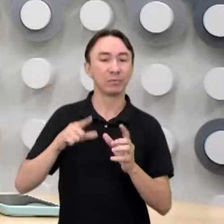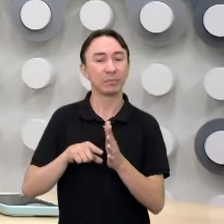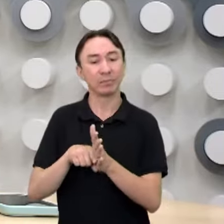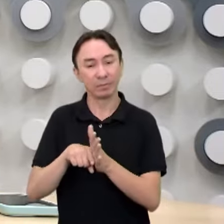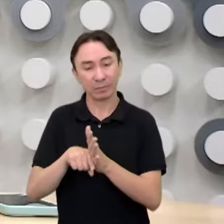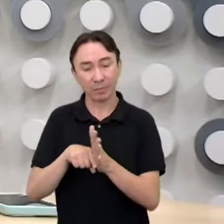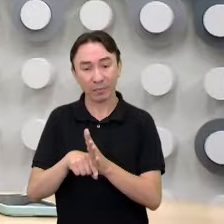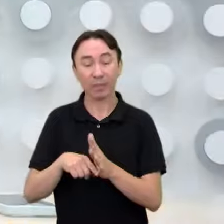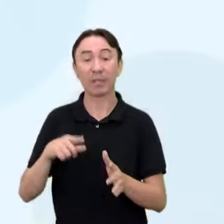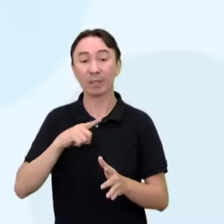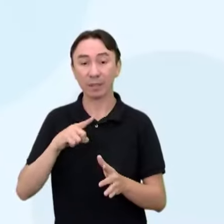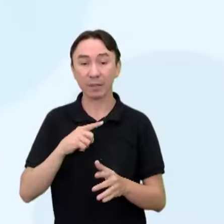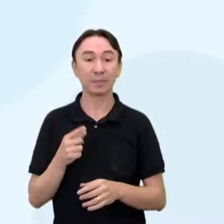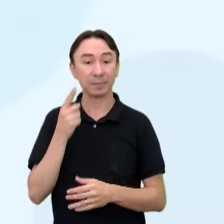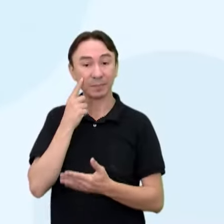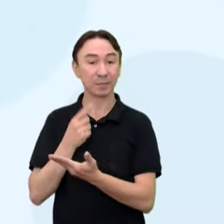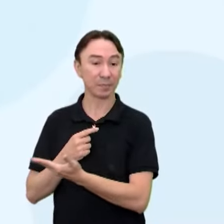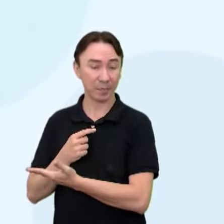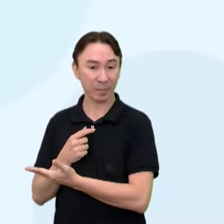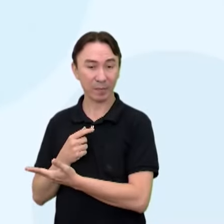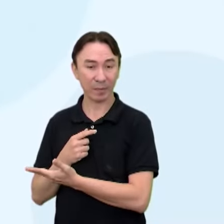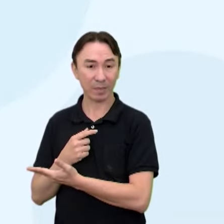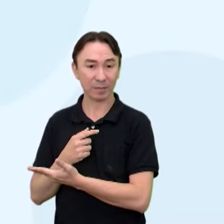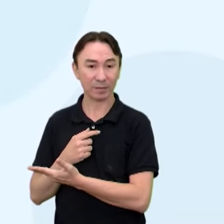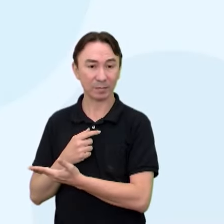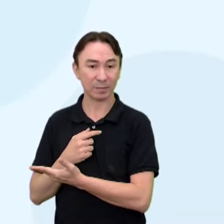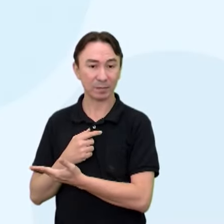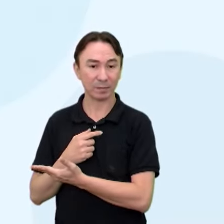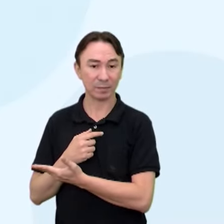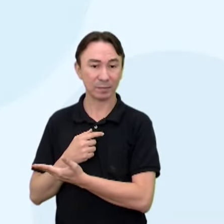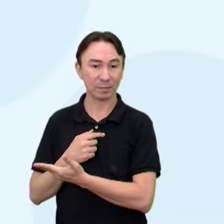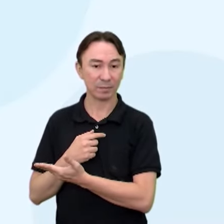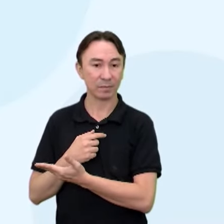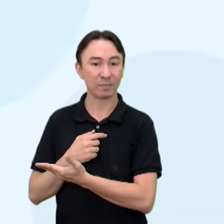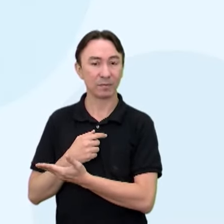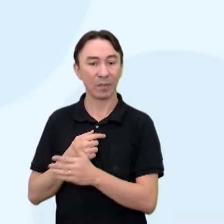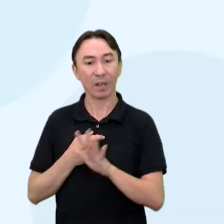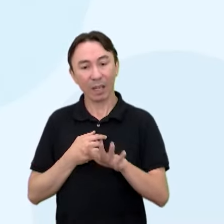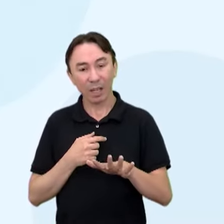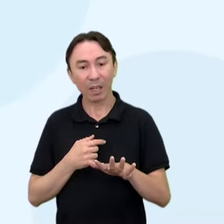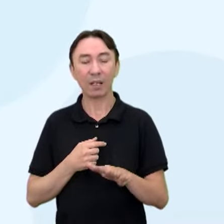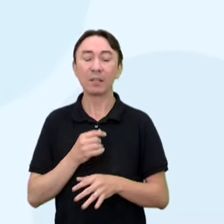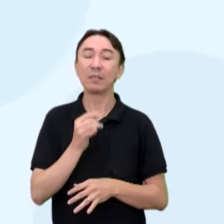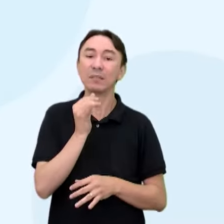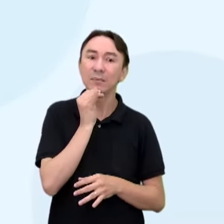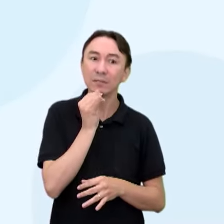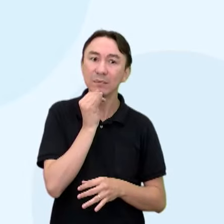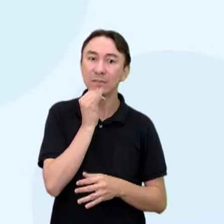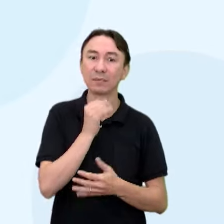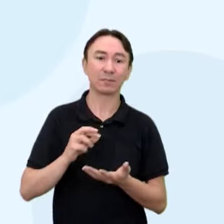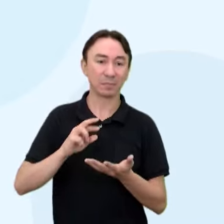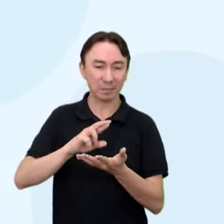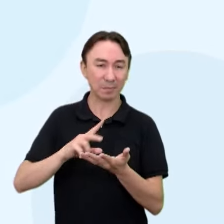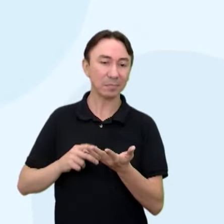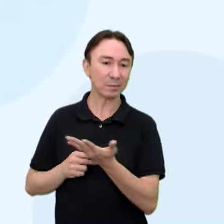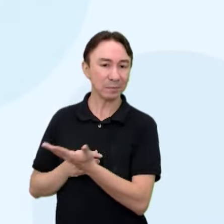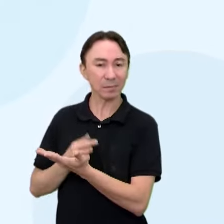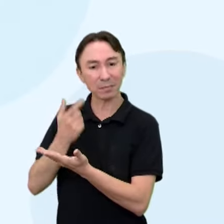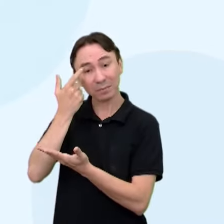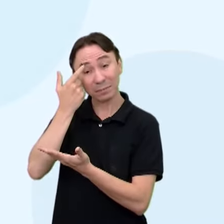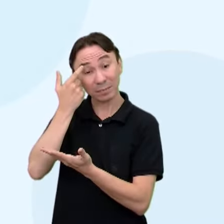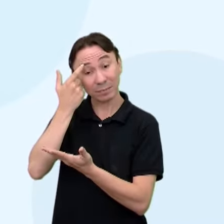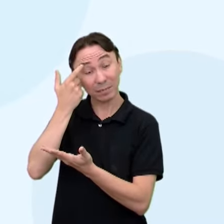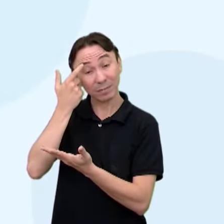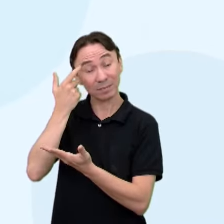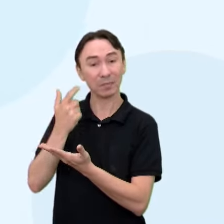placas tectônicas no próximo slide aí, né? Uma ilustração aí mostrando aí as